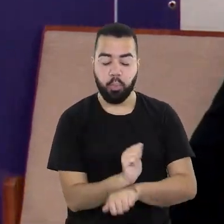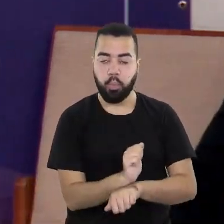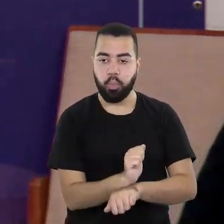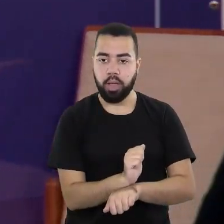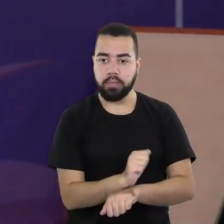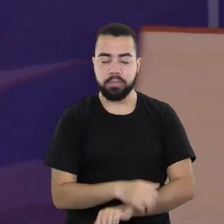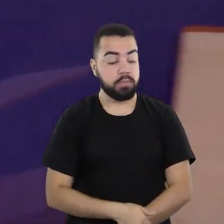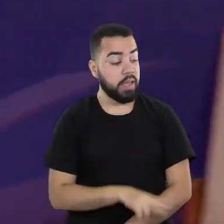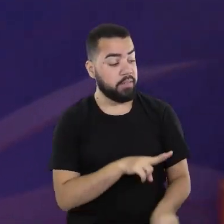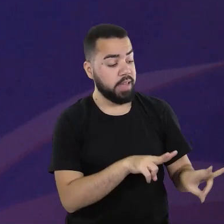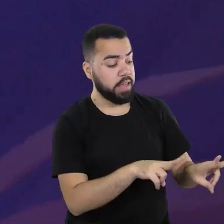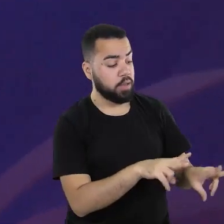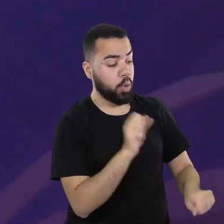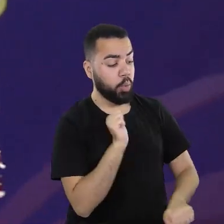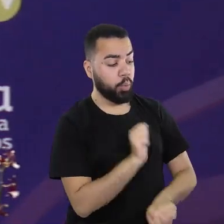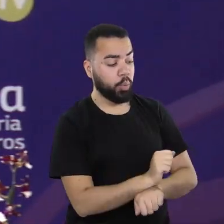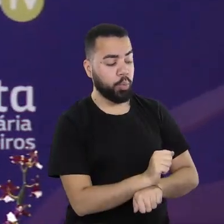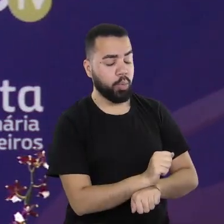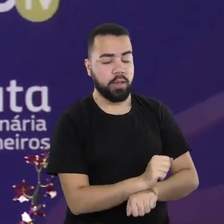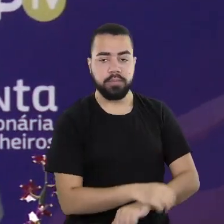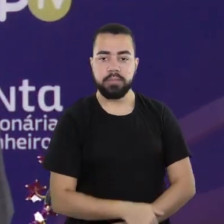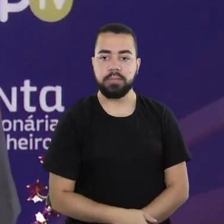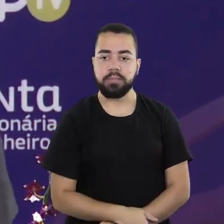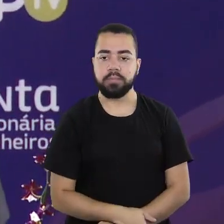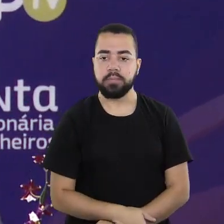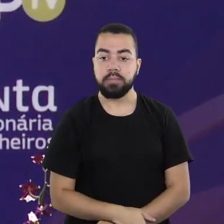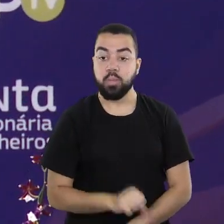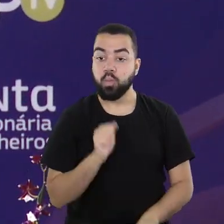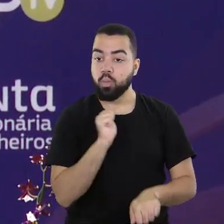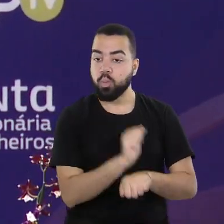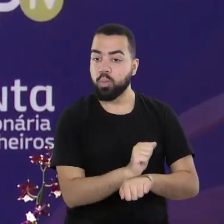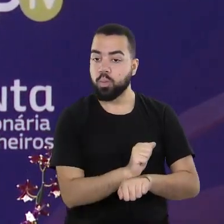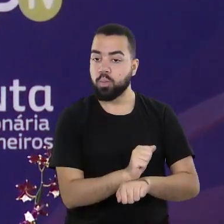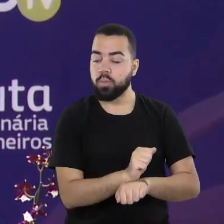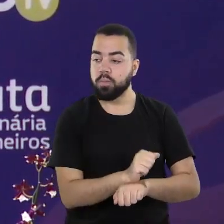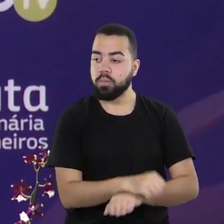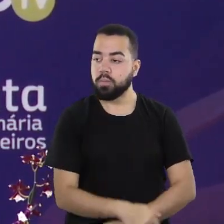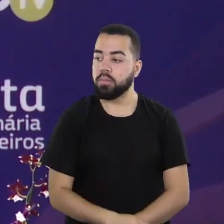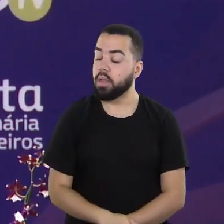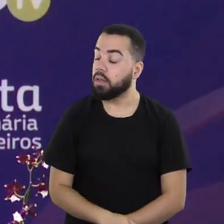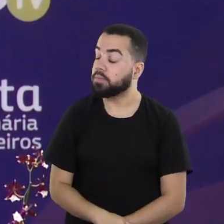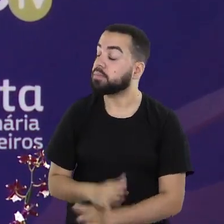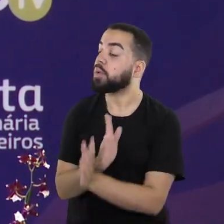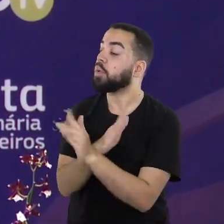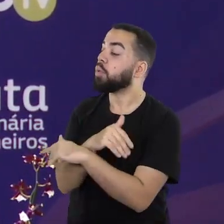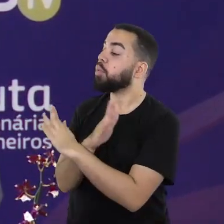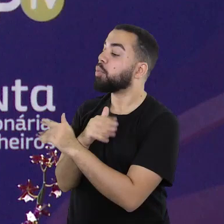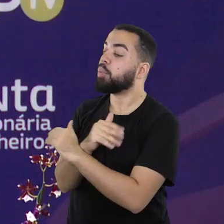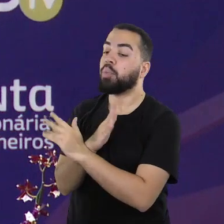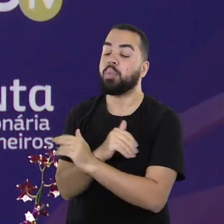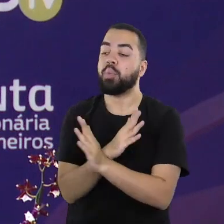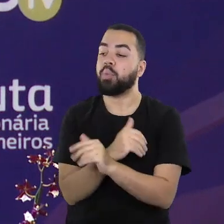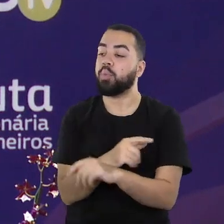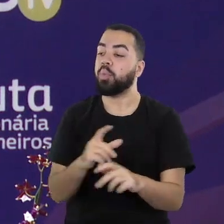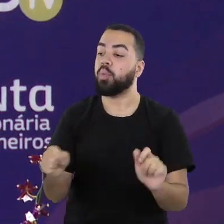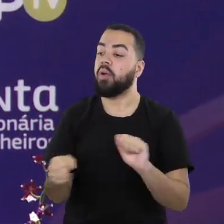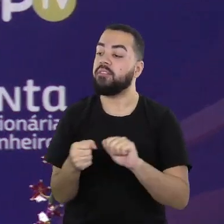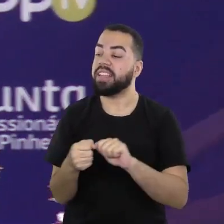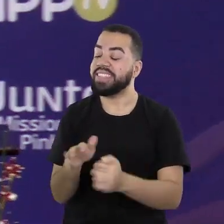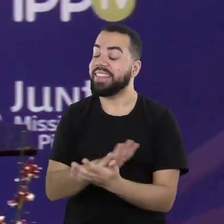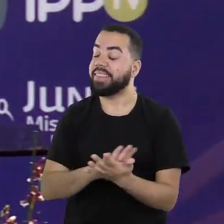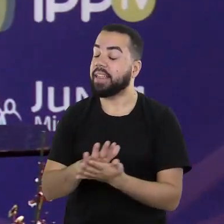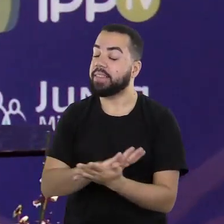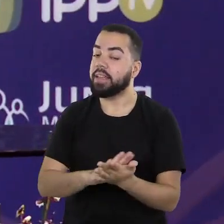É eu ver, eu passar ao largo, e significa que eu não vou fazer absolutamente nada para ajudar